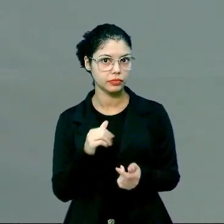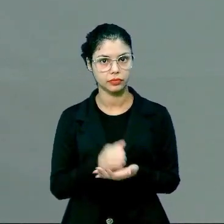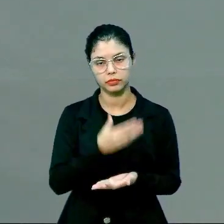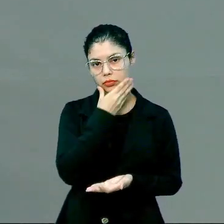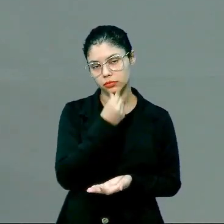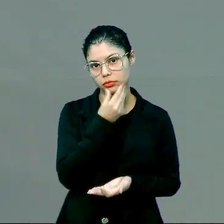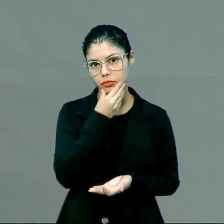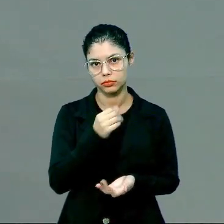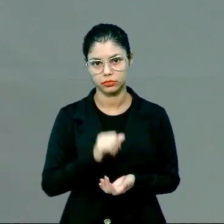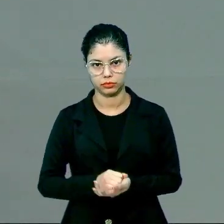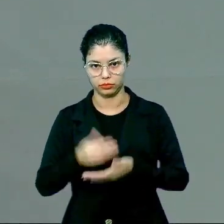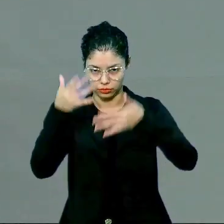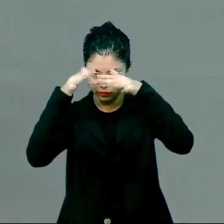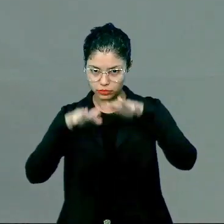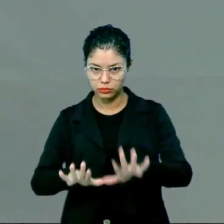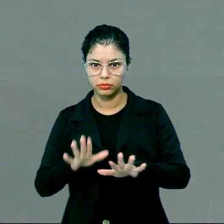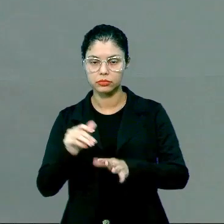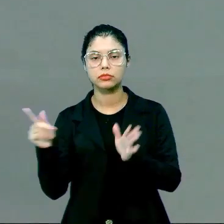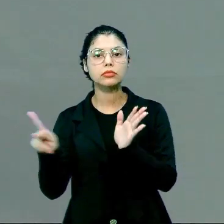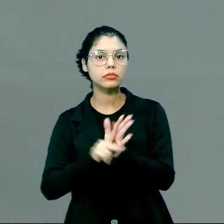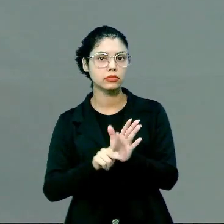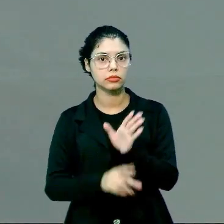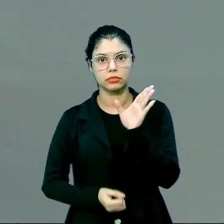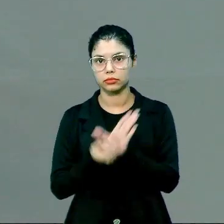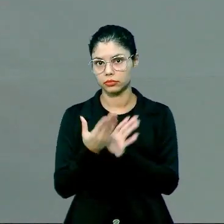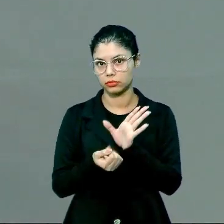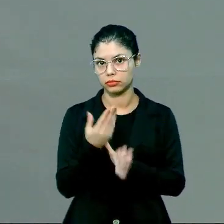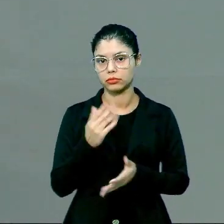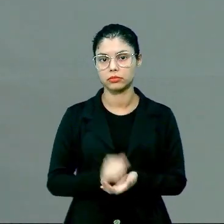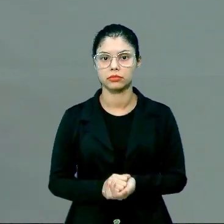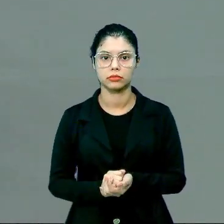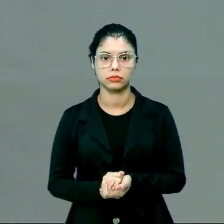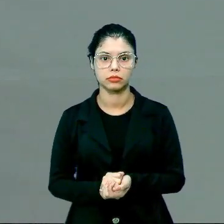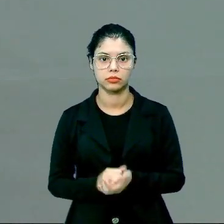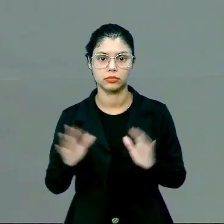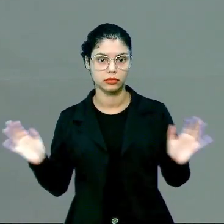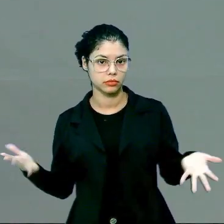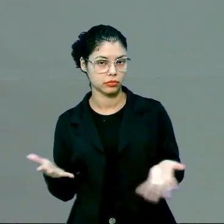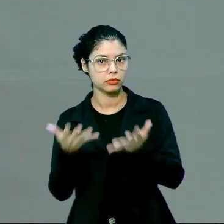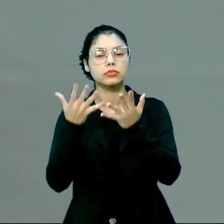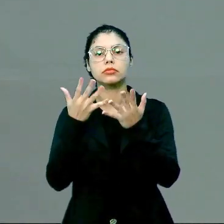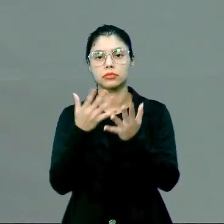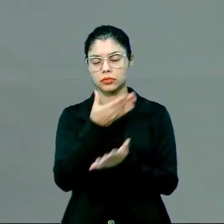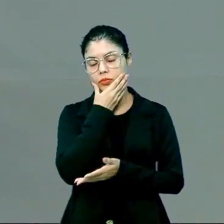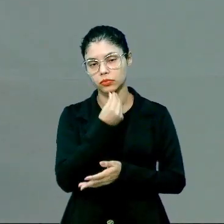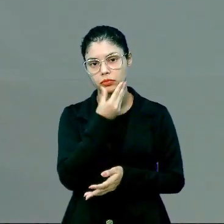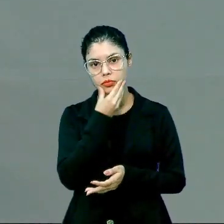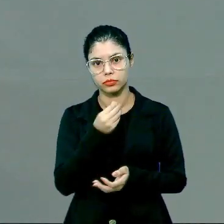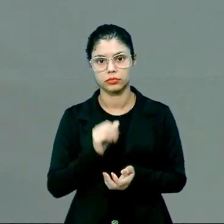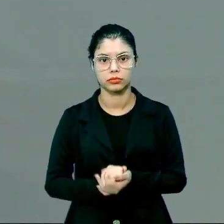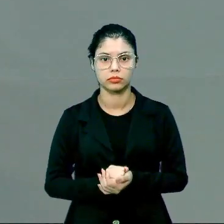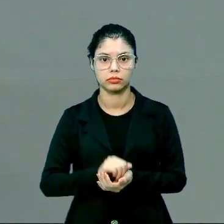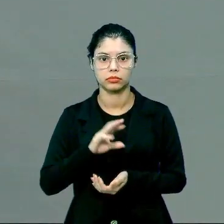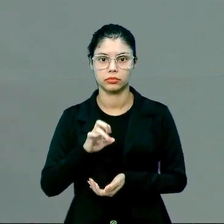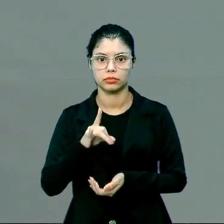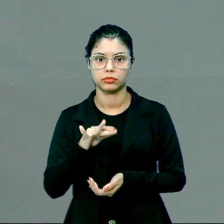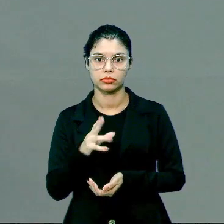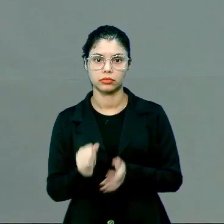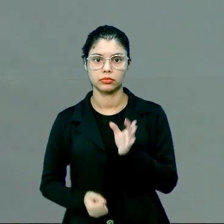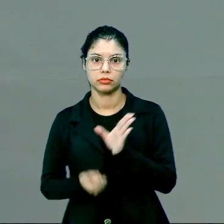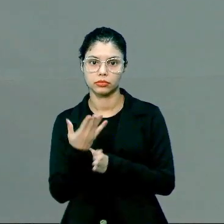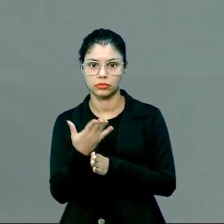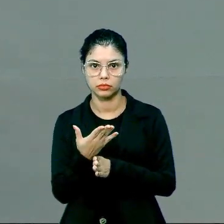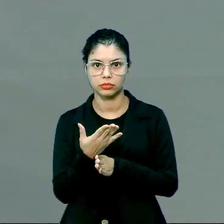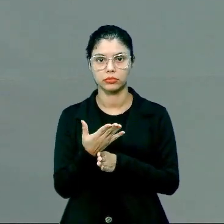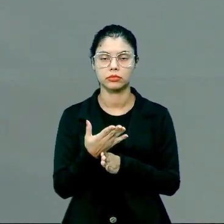e danificando a natureza, porque prometeu emancipar o homem, mas há um punhado de homens emancipados criou